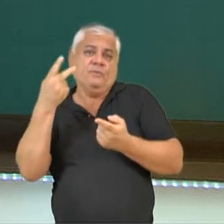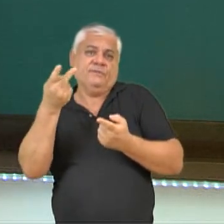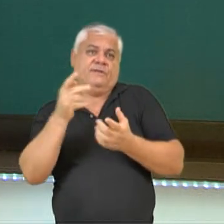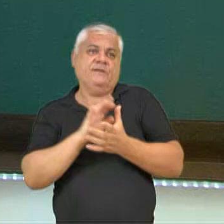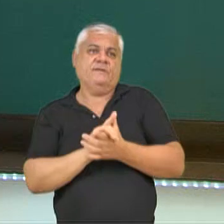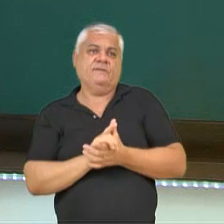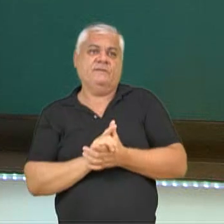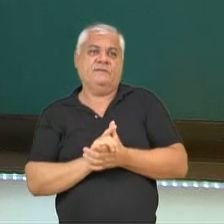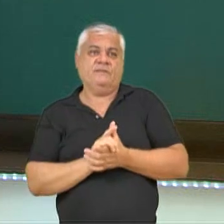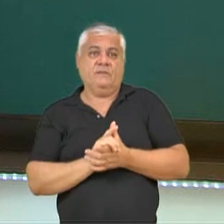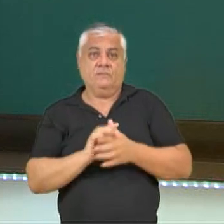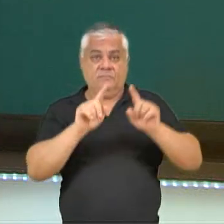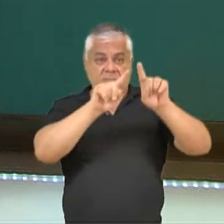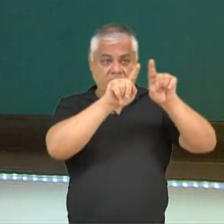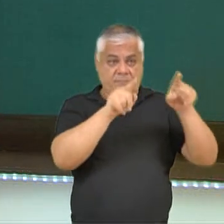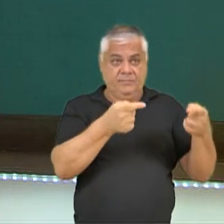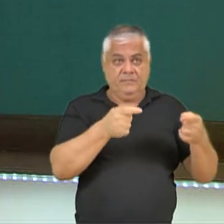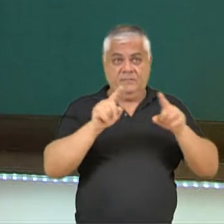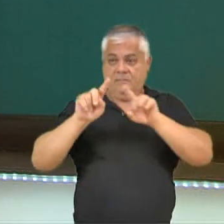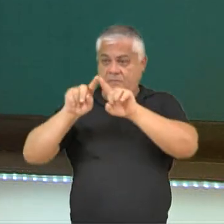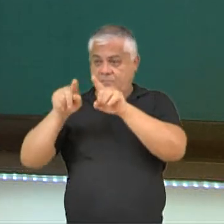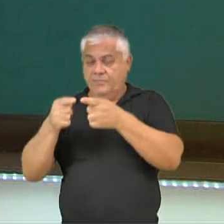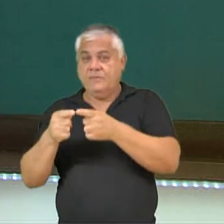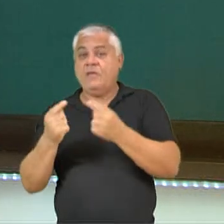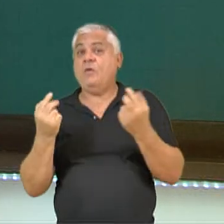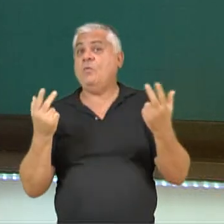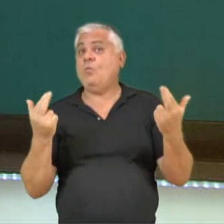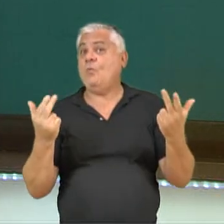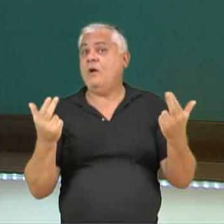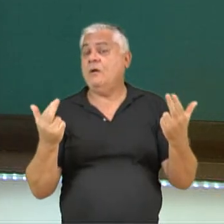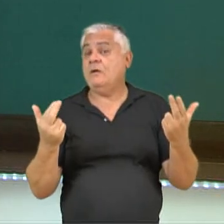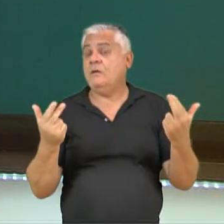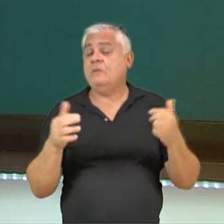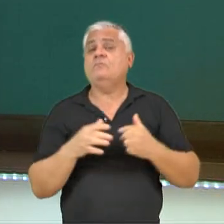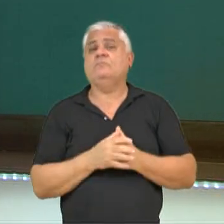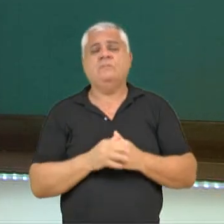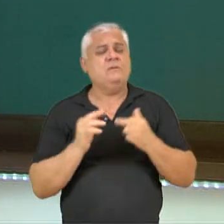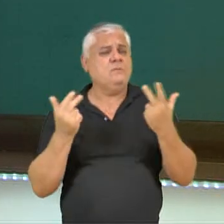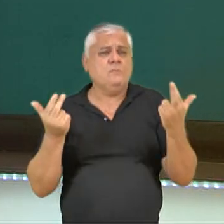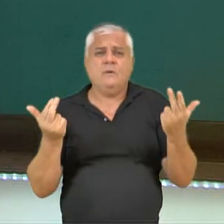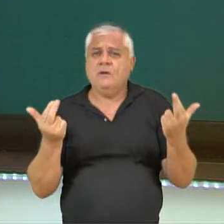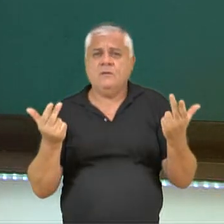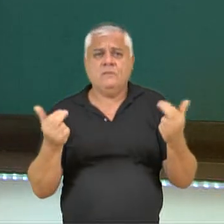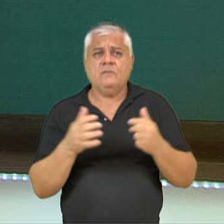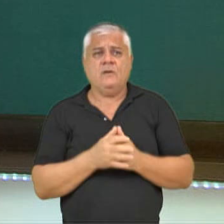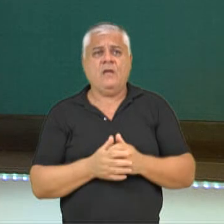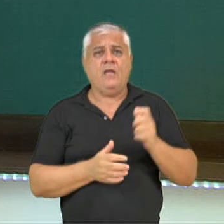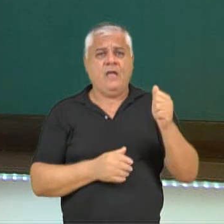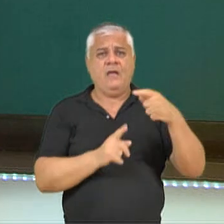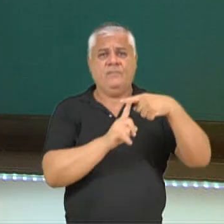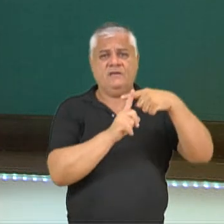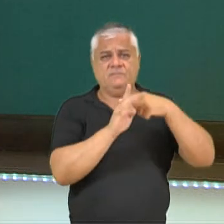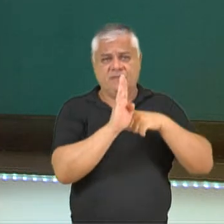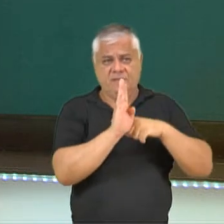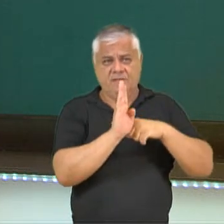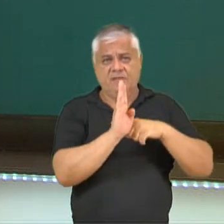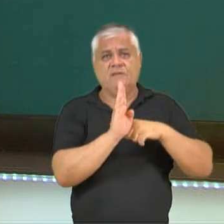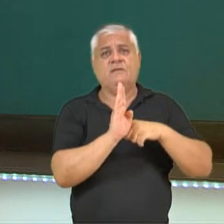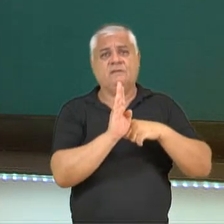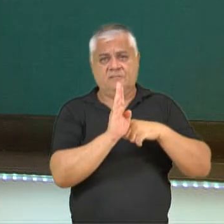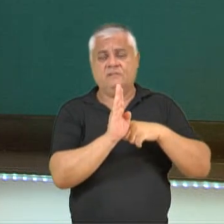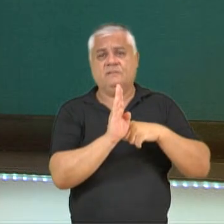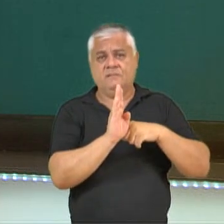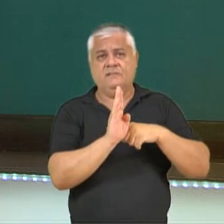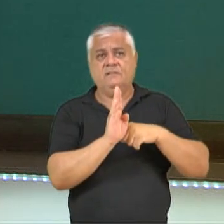Logo, essas duas expressões são iguais, gente, iguaizinhas. Olha aqui, ó. A é o primeiro termo, B